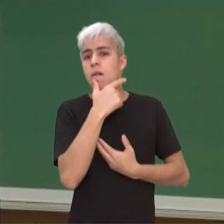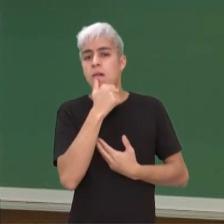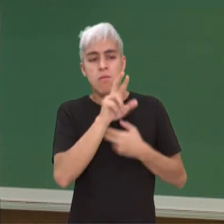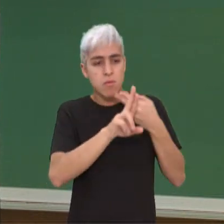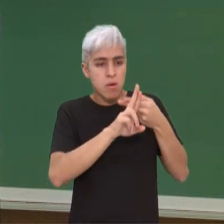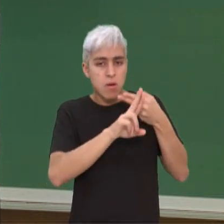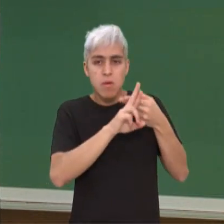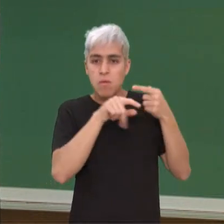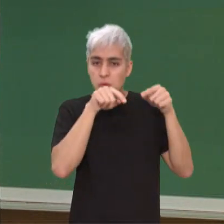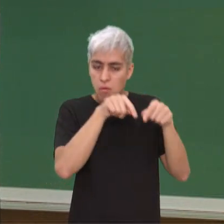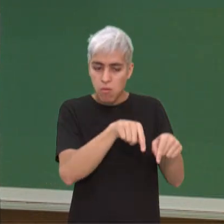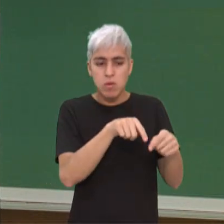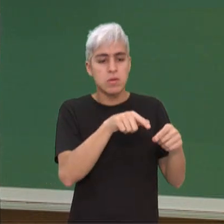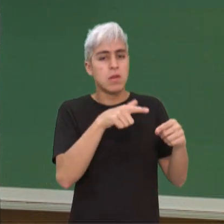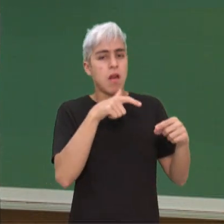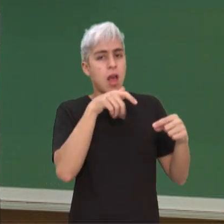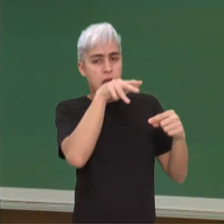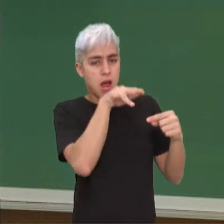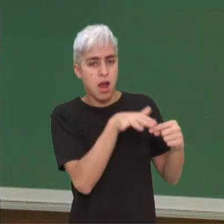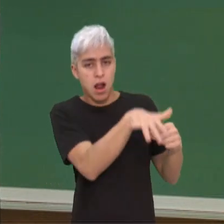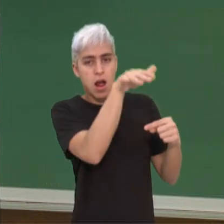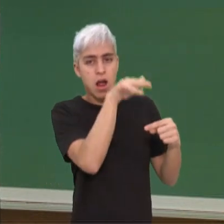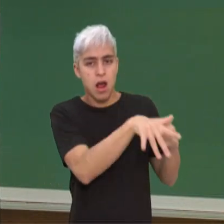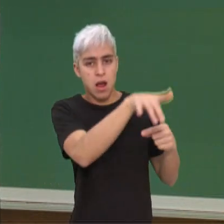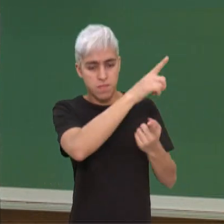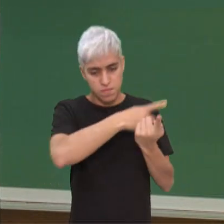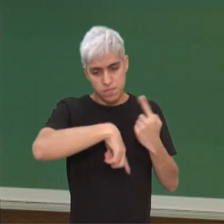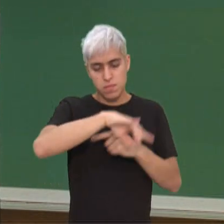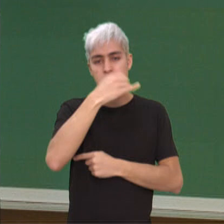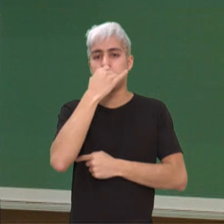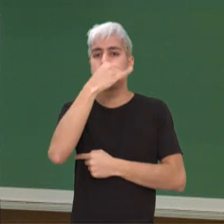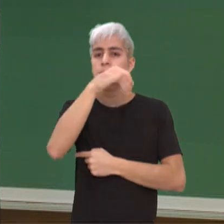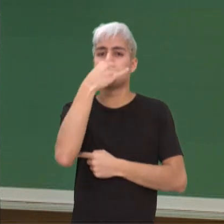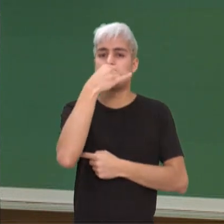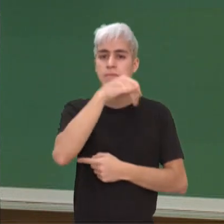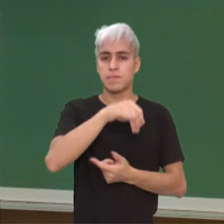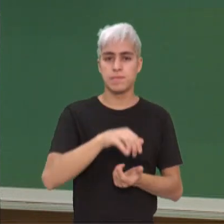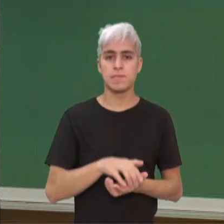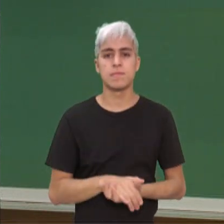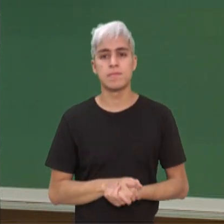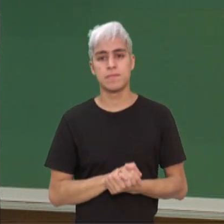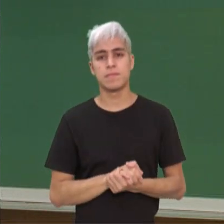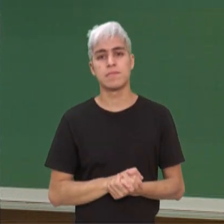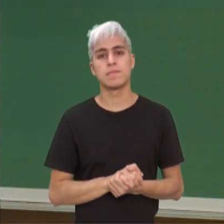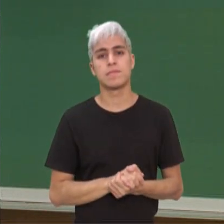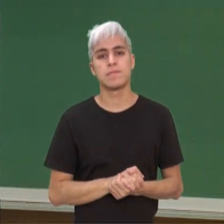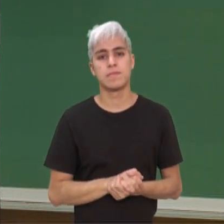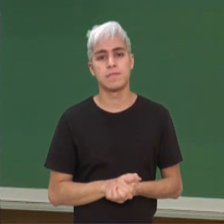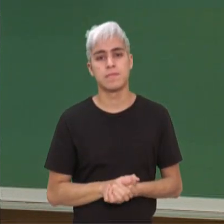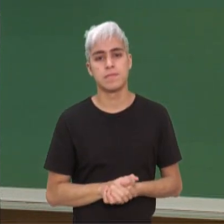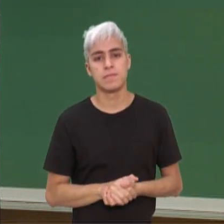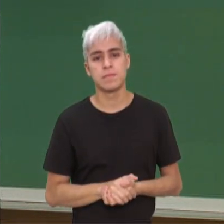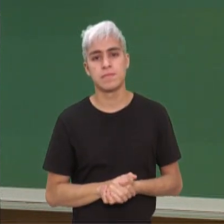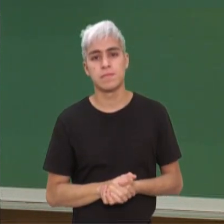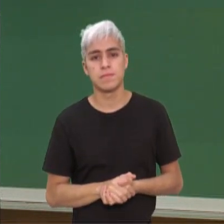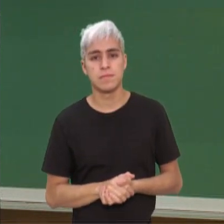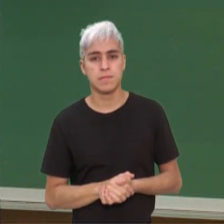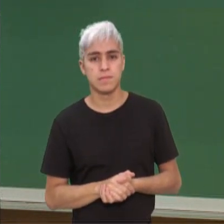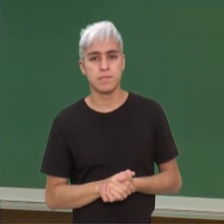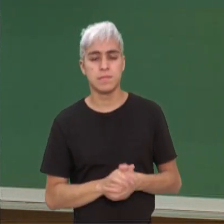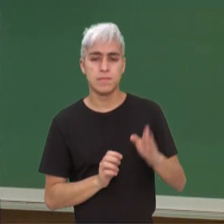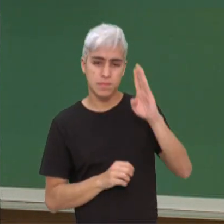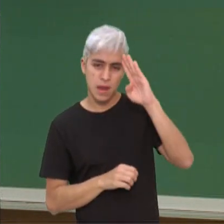o uso da água, né? Para produzir a energia, tá? Especialmente